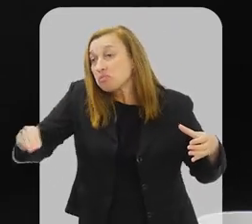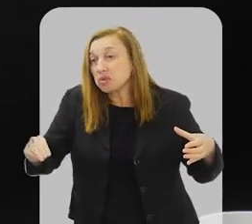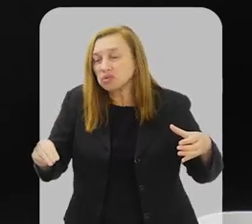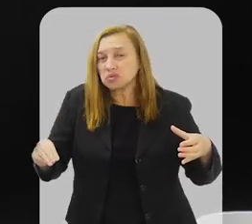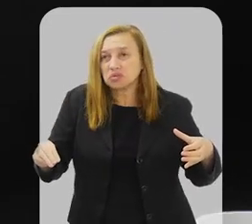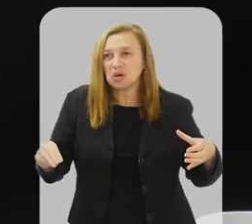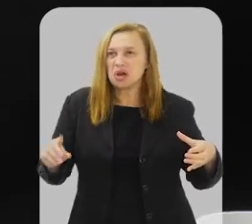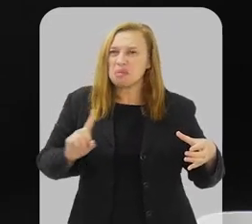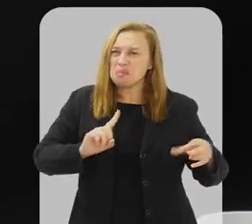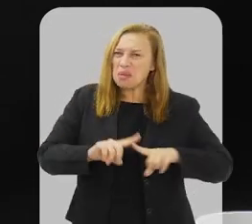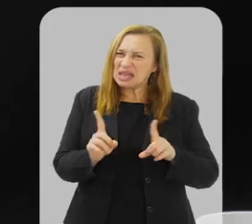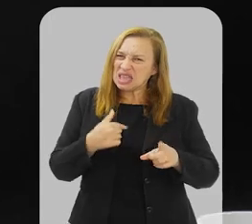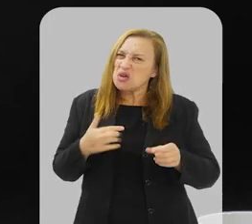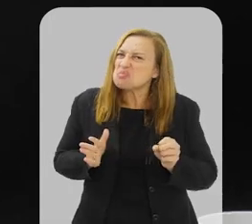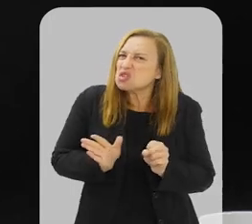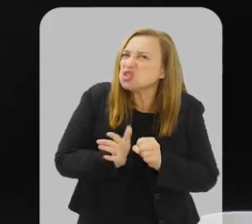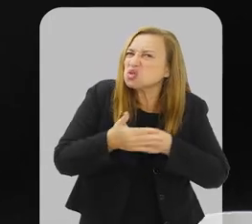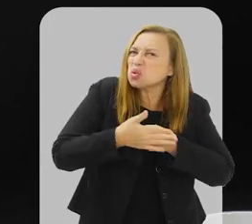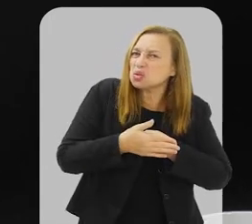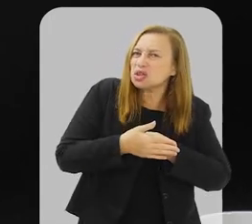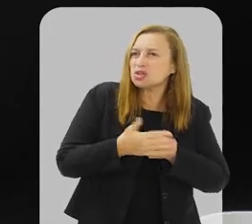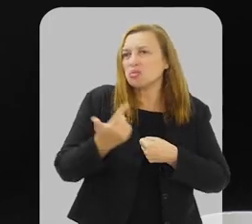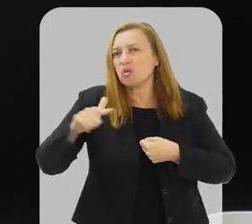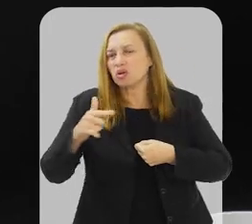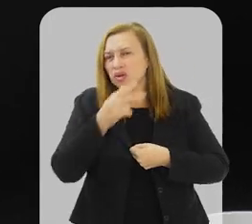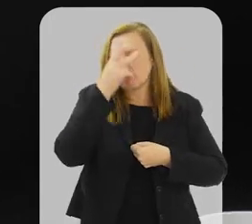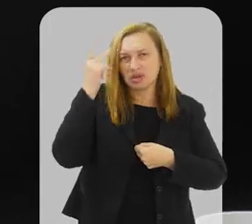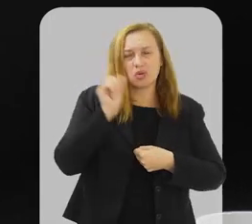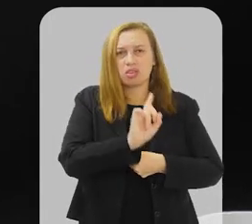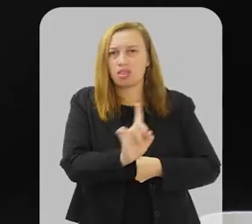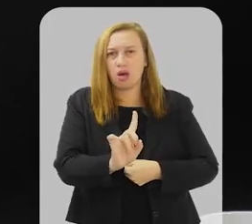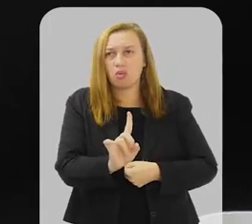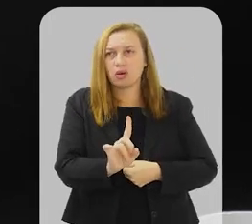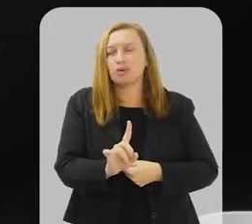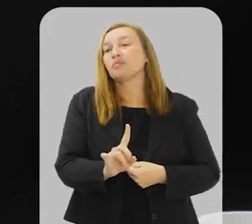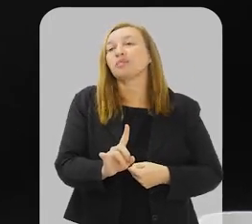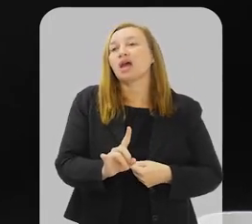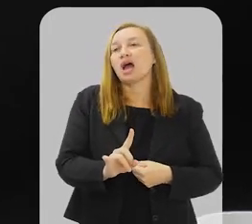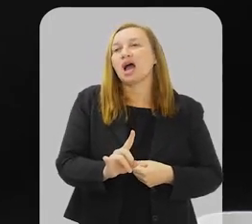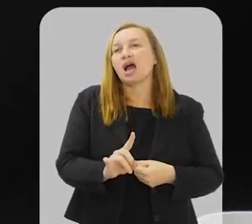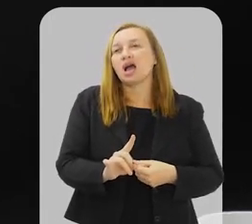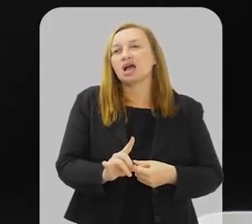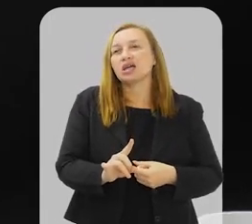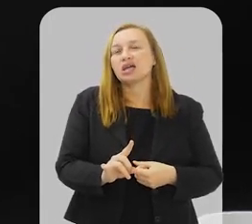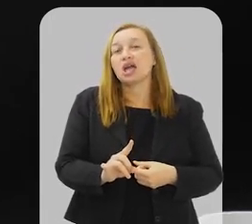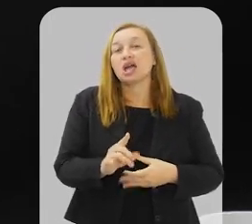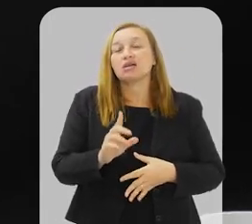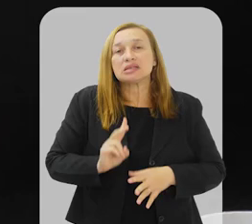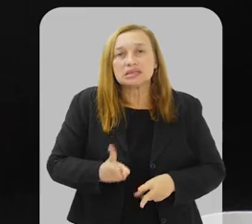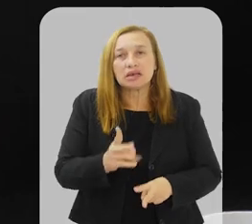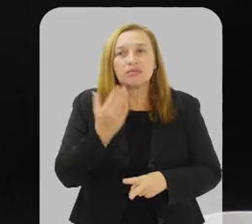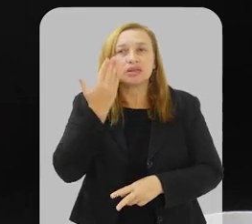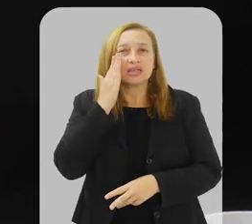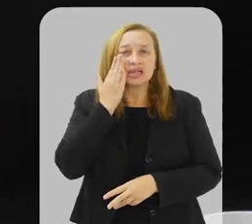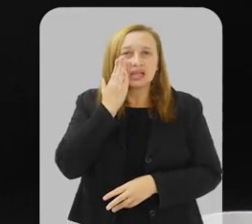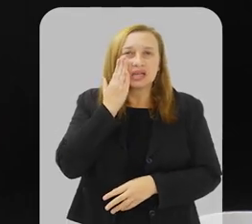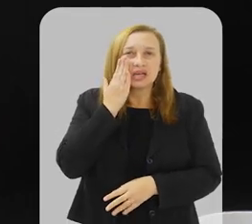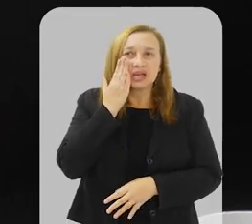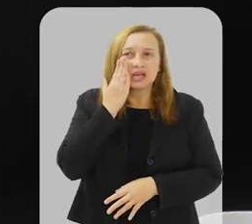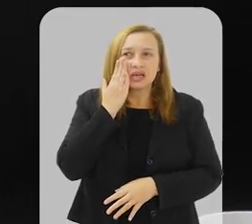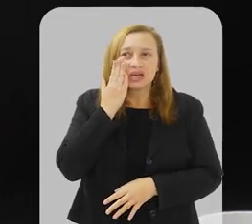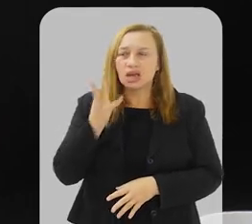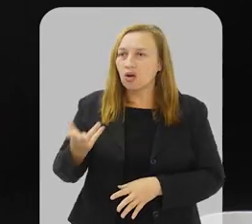outra e tá tudo certo mas não vai ser me escondendo atrás do talento de outra pessoa a vida inteira eu eu